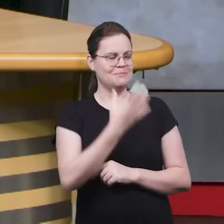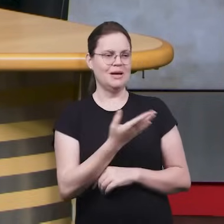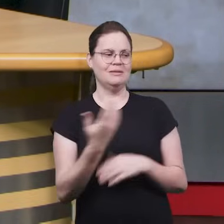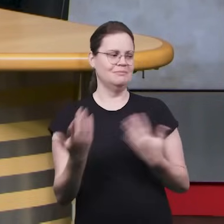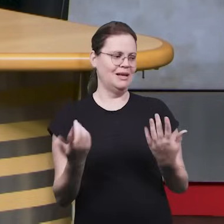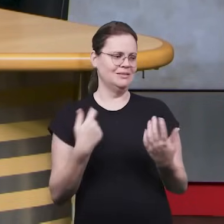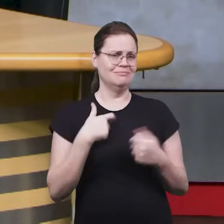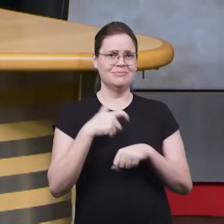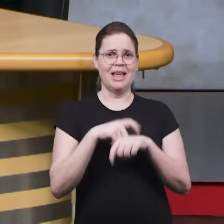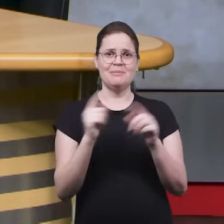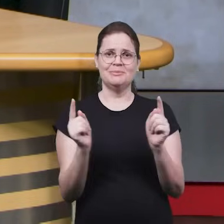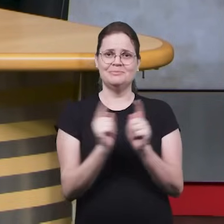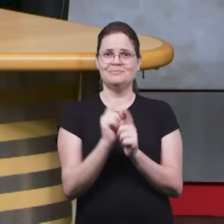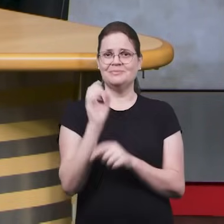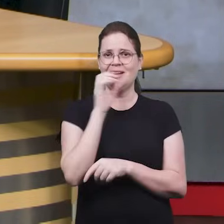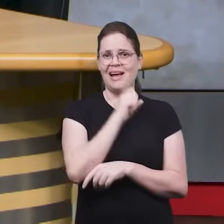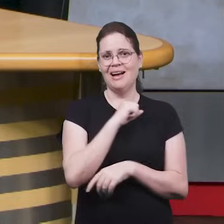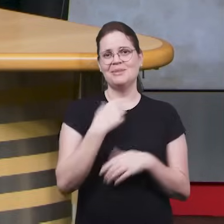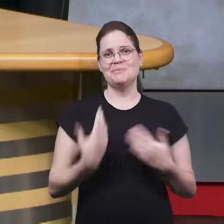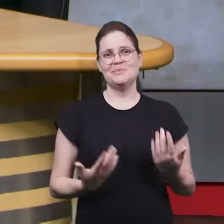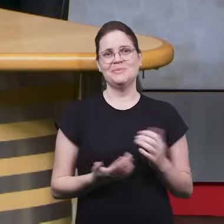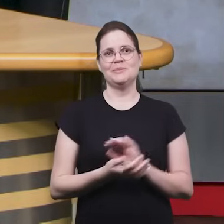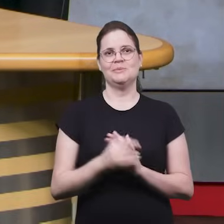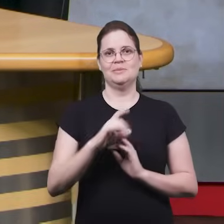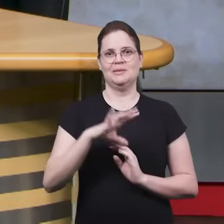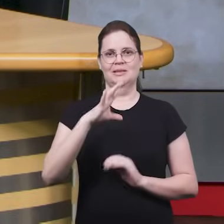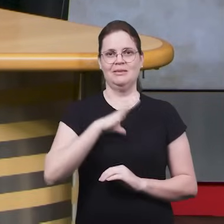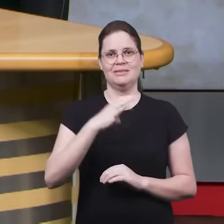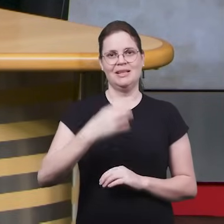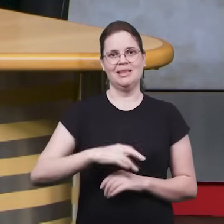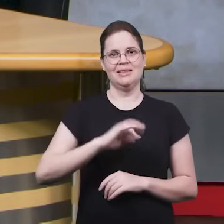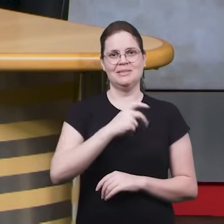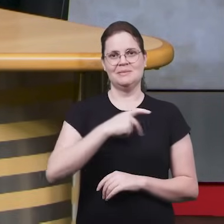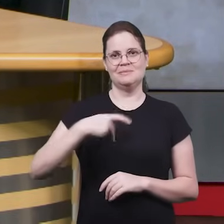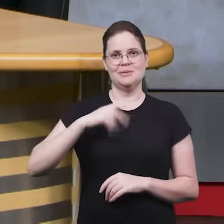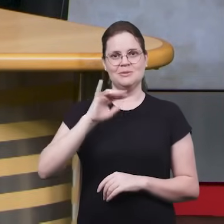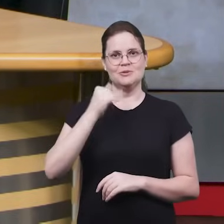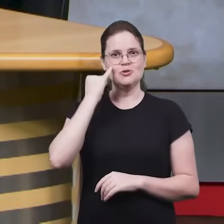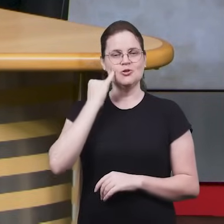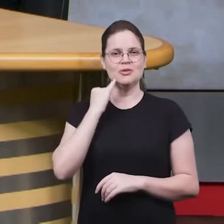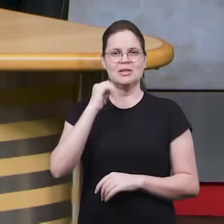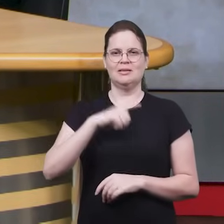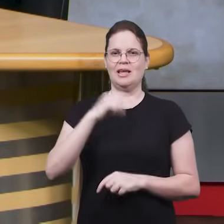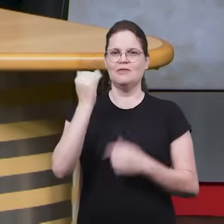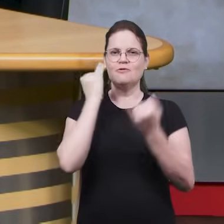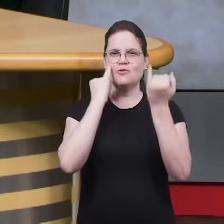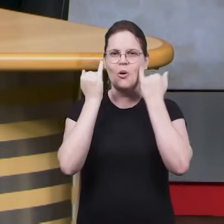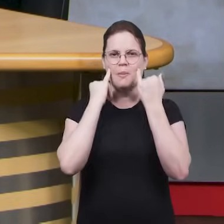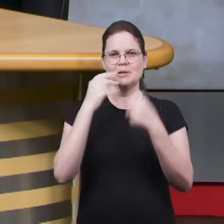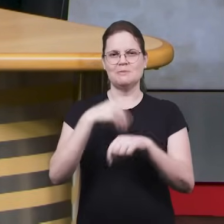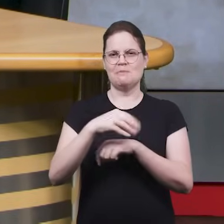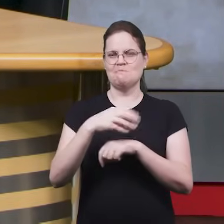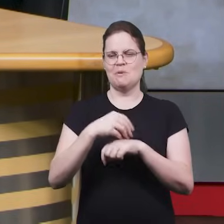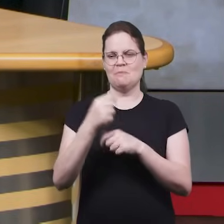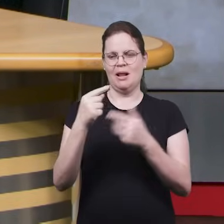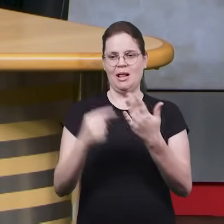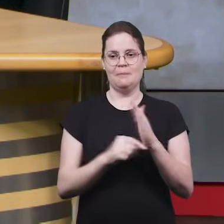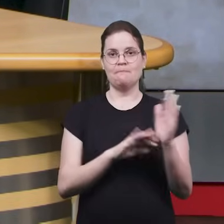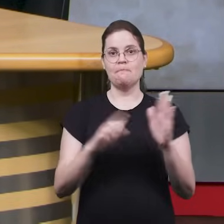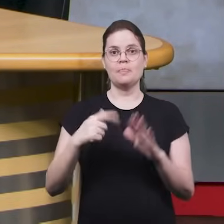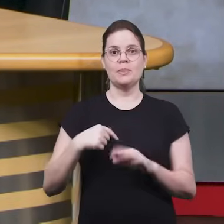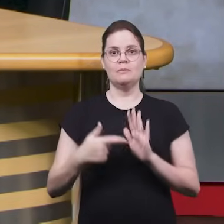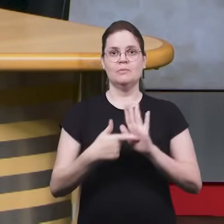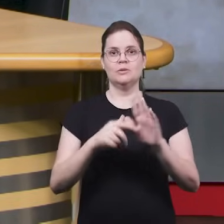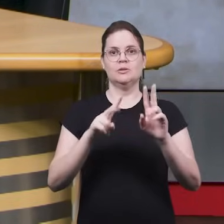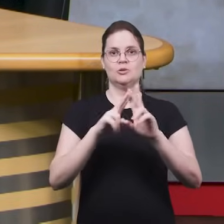bastante, né? Pena que foi tão pouquinho tempo, com certeza Josias deve ter muito a passar para nós com isso. E eu estava lembrando agora,